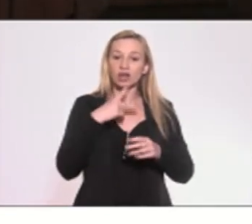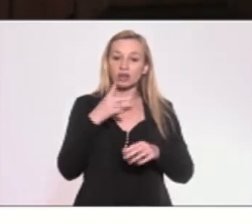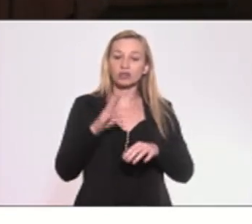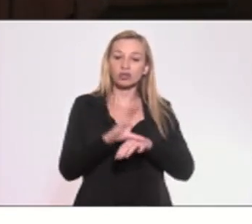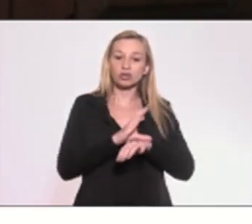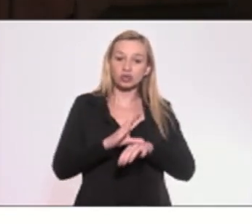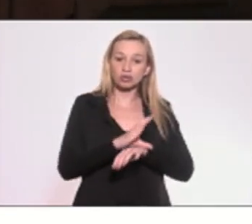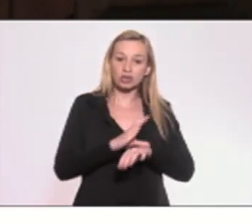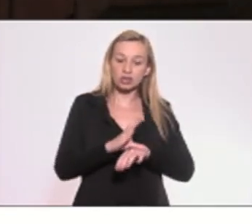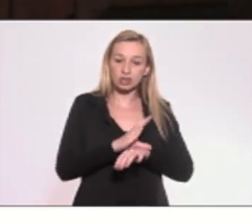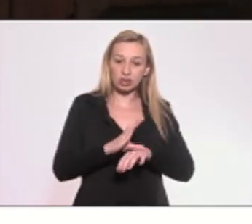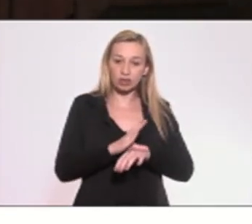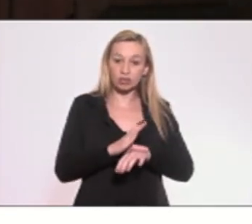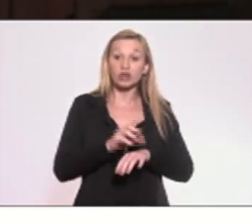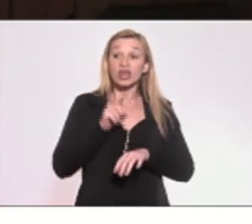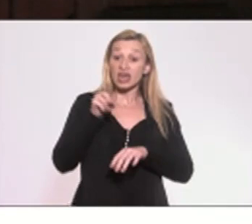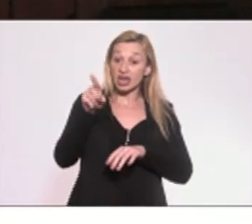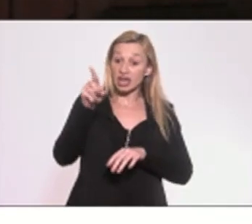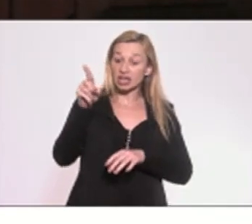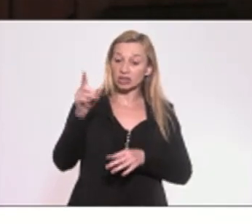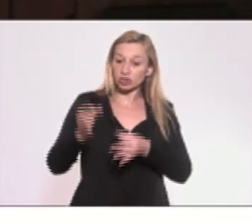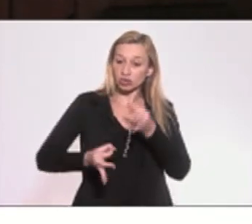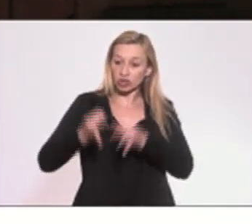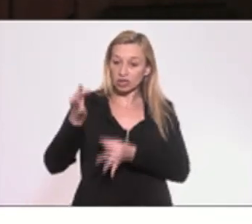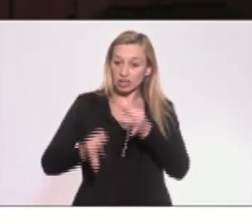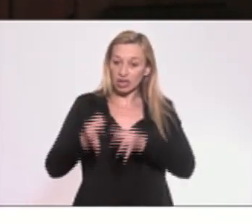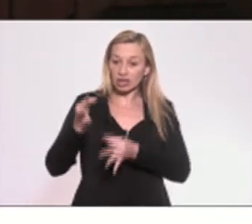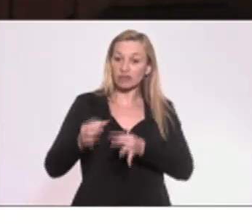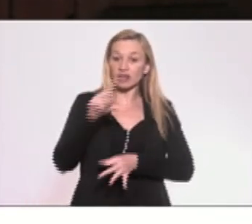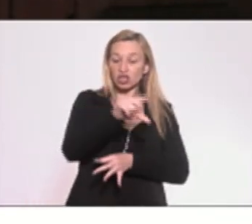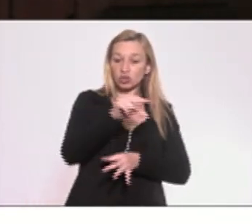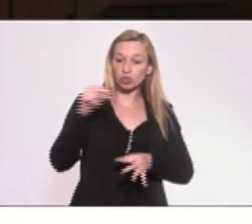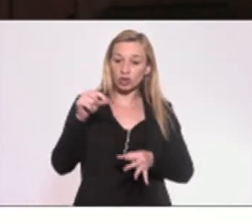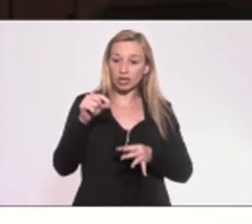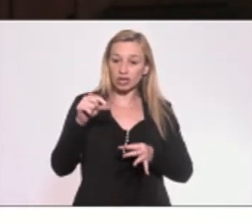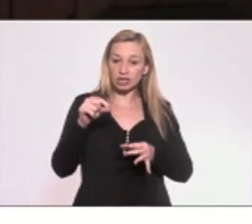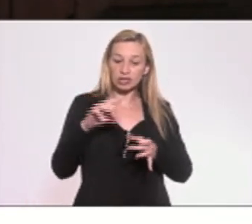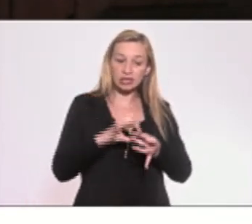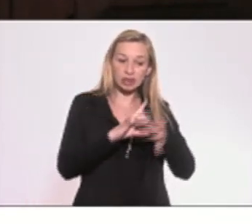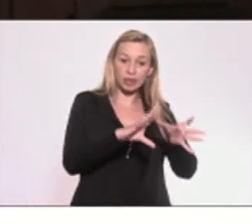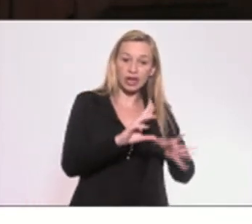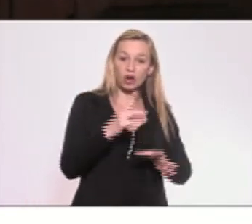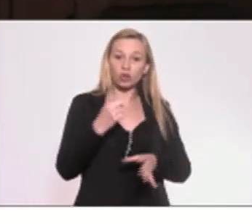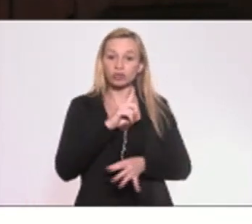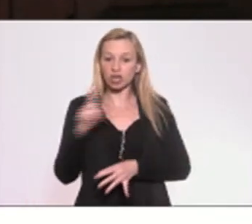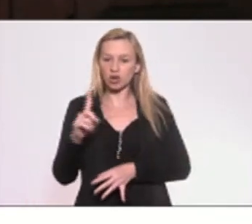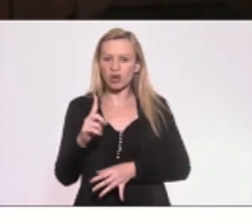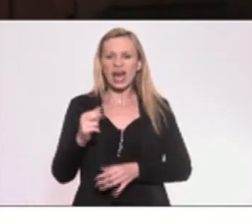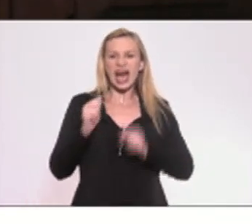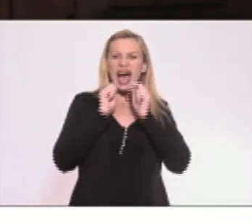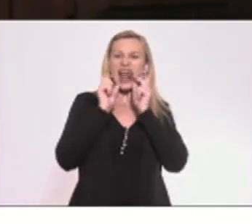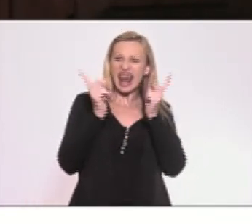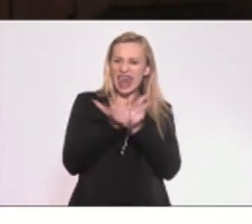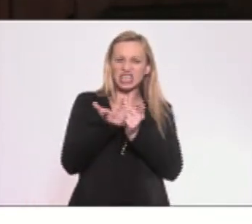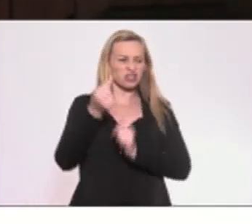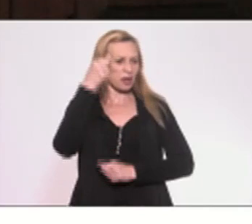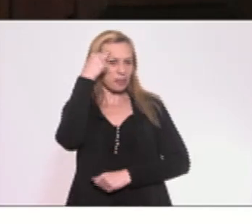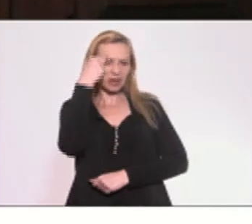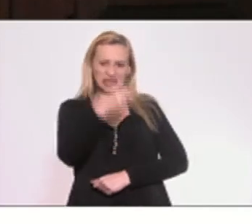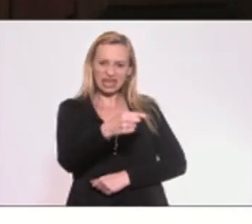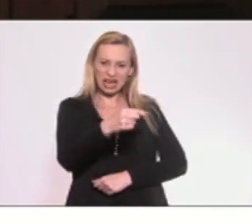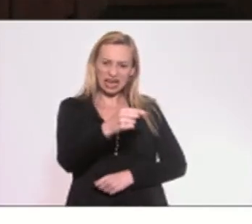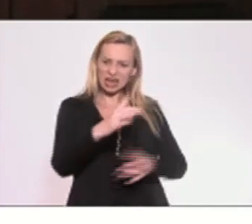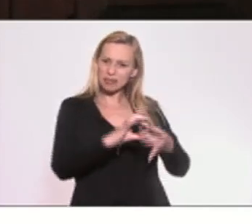soltura. Porque as pessoas fazem confusão. A Alerj vai mandar soltar. A gente não manda soltar ninguém. O que nós discutimos